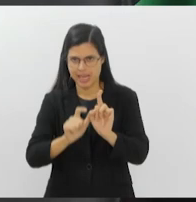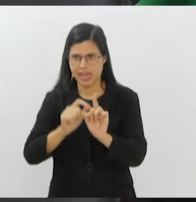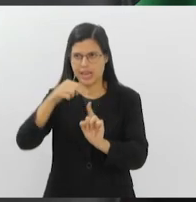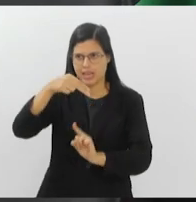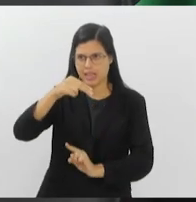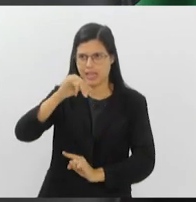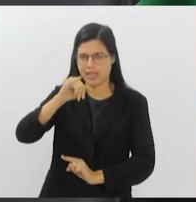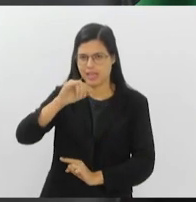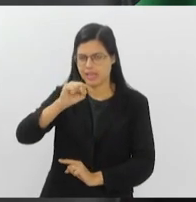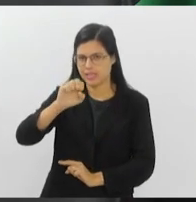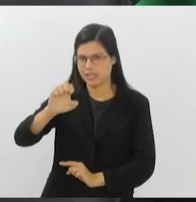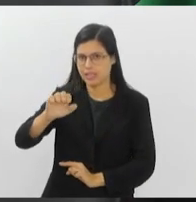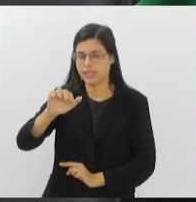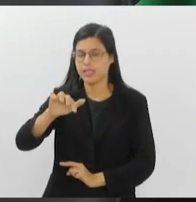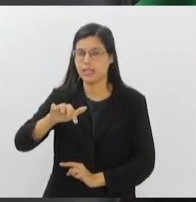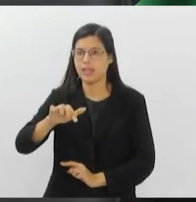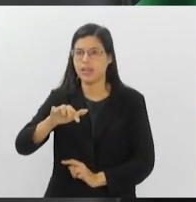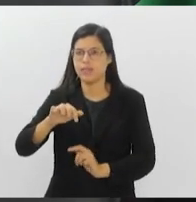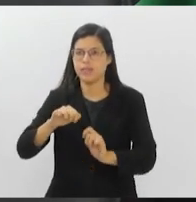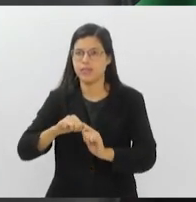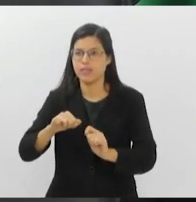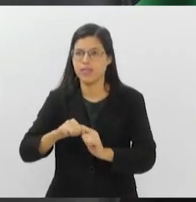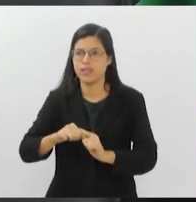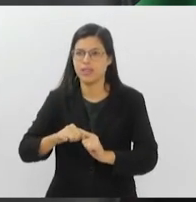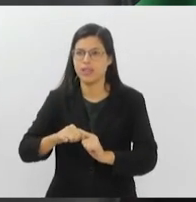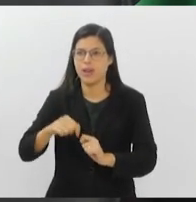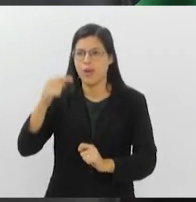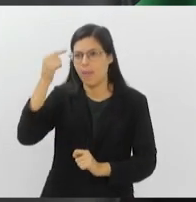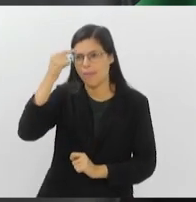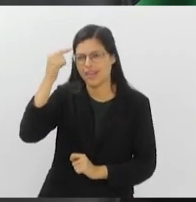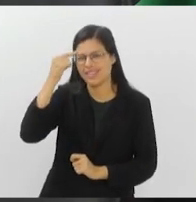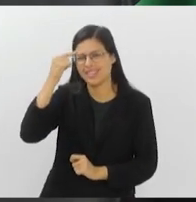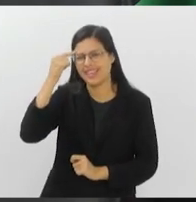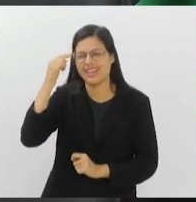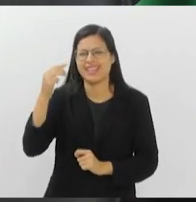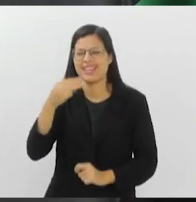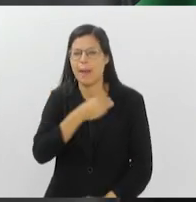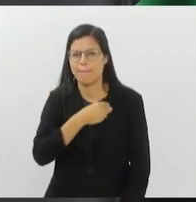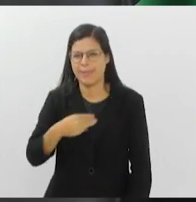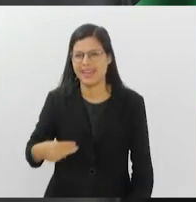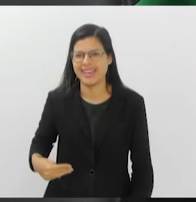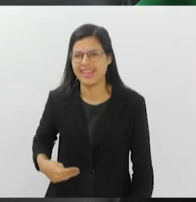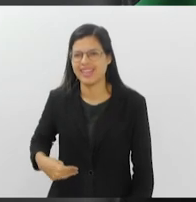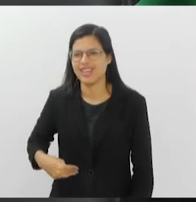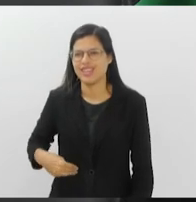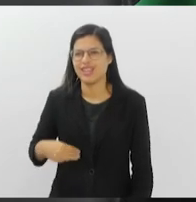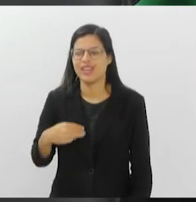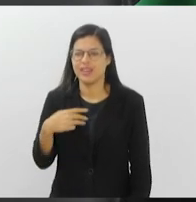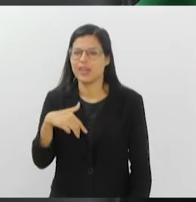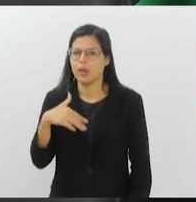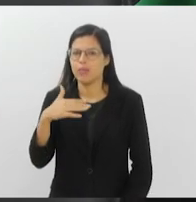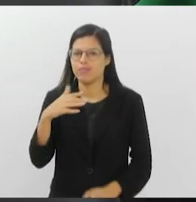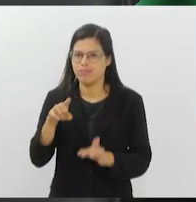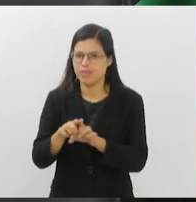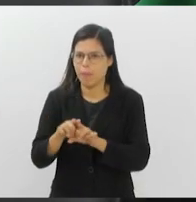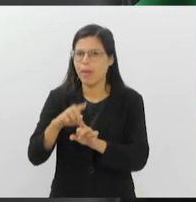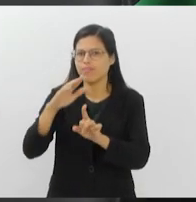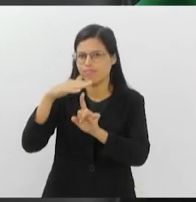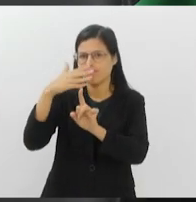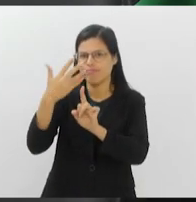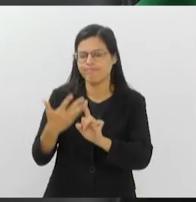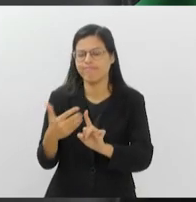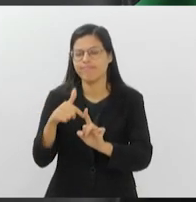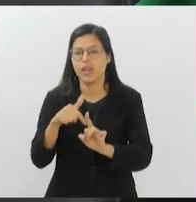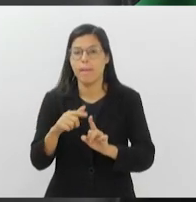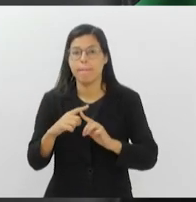Nise da Silveira faz, pensei na nossa ministra, que eu tenho tanta estima e tanta admiração, e acho que Nise